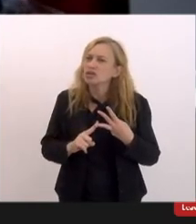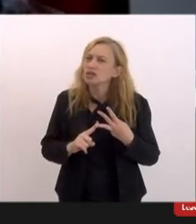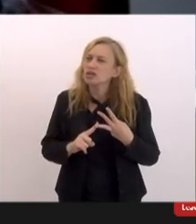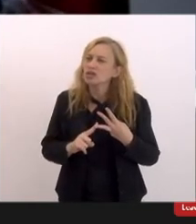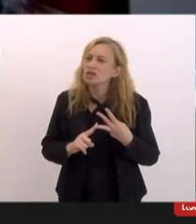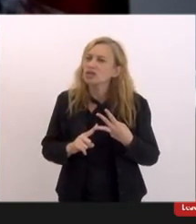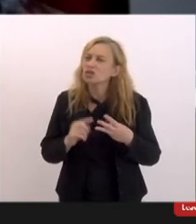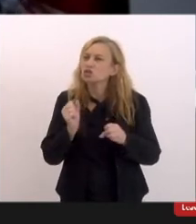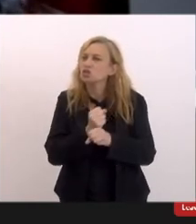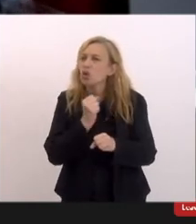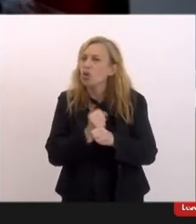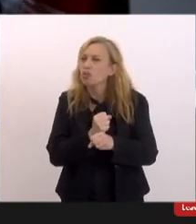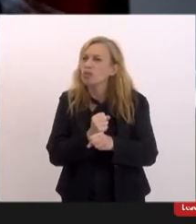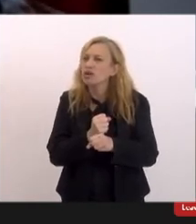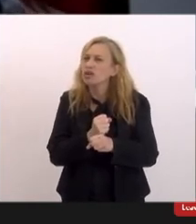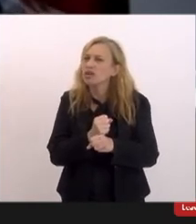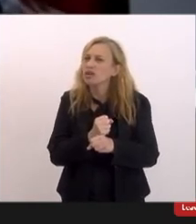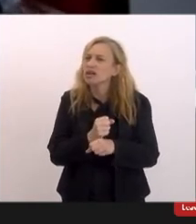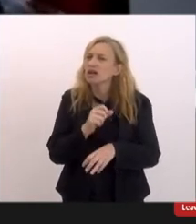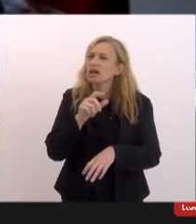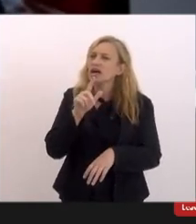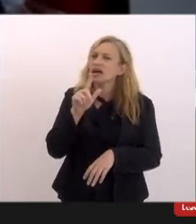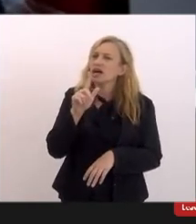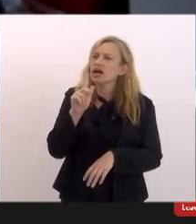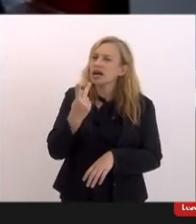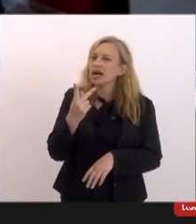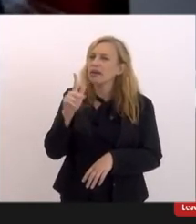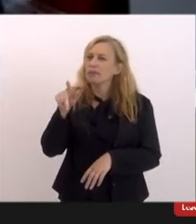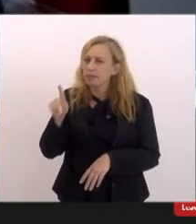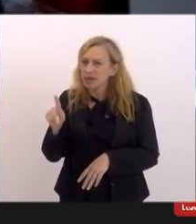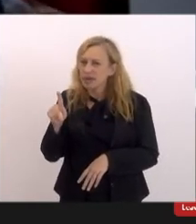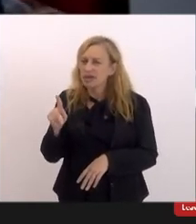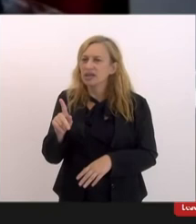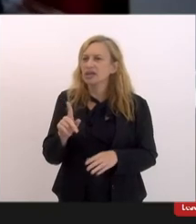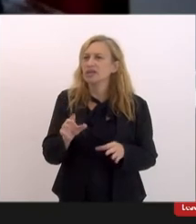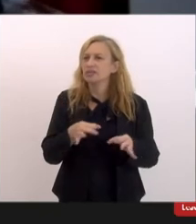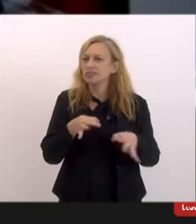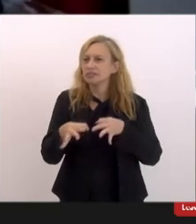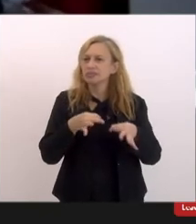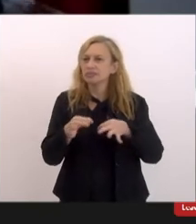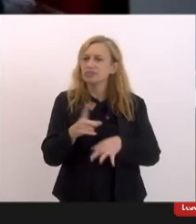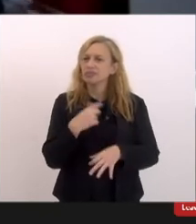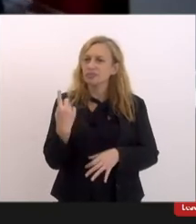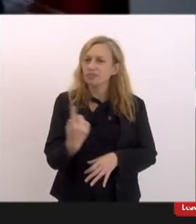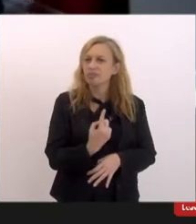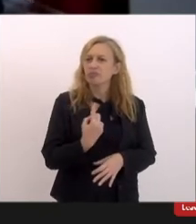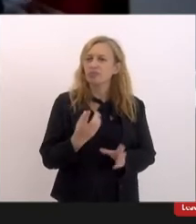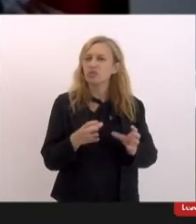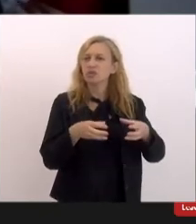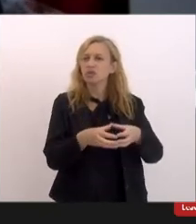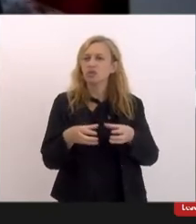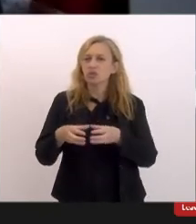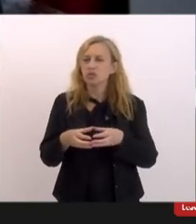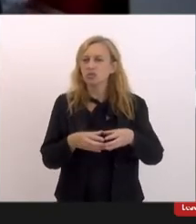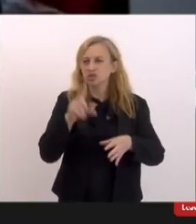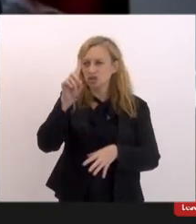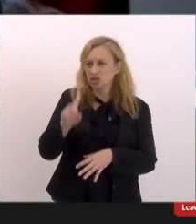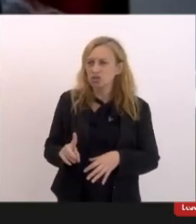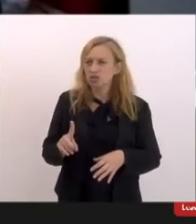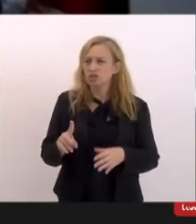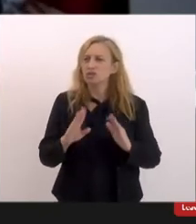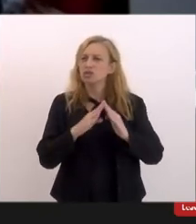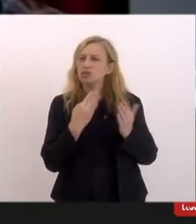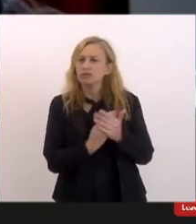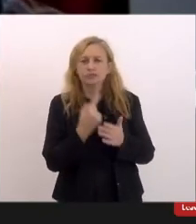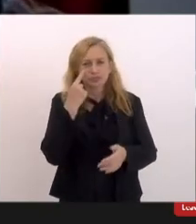de obras, a HP, que é um levantamento feito com nossos AGEs e os diretores escolares, verificando a